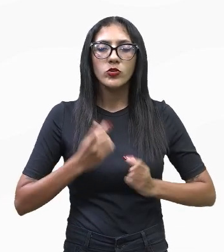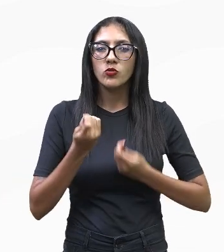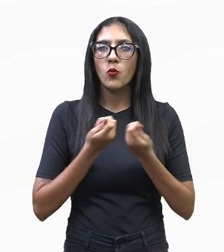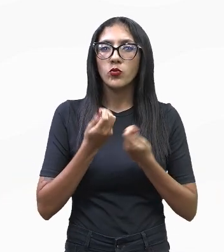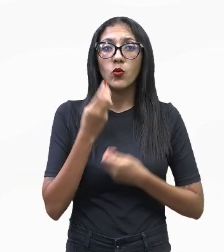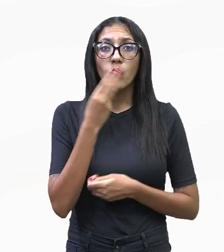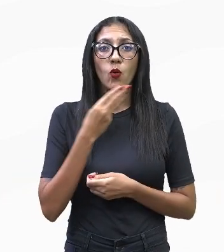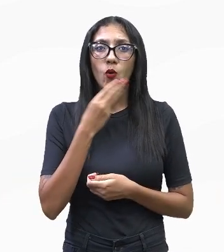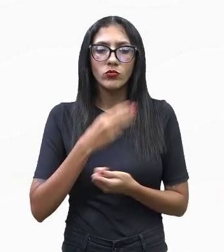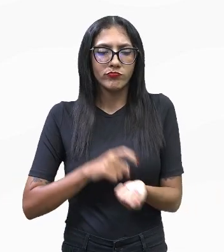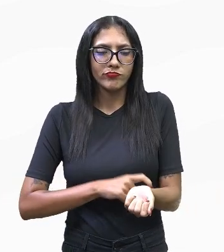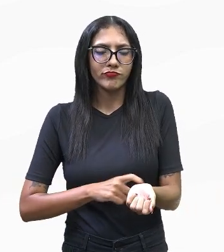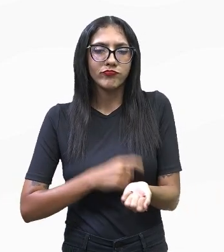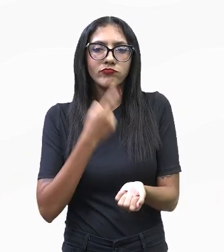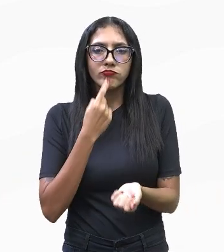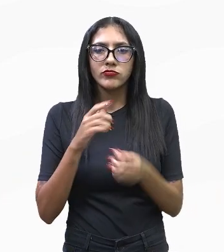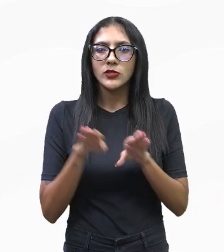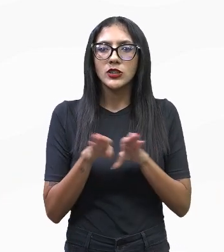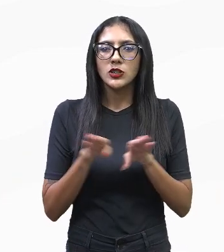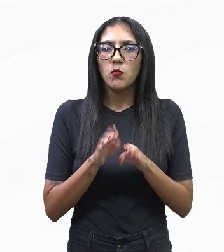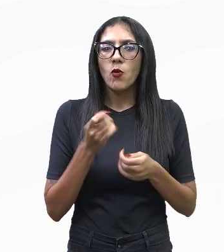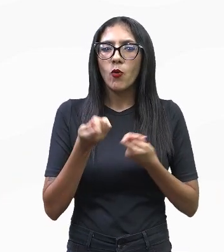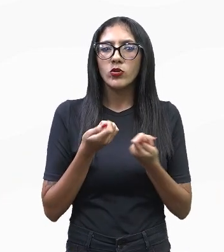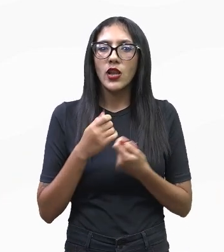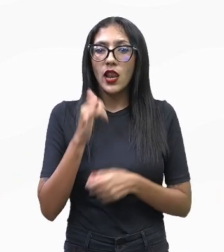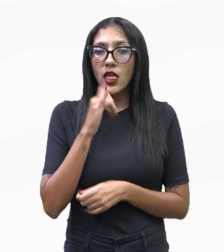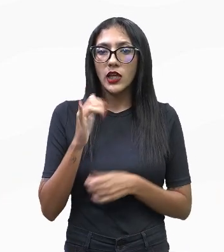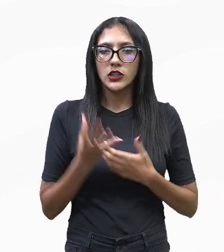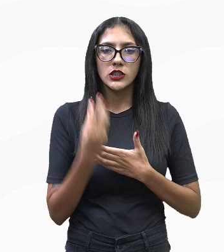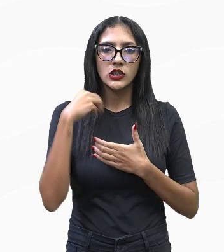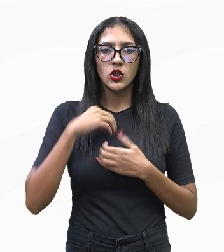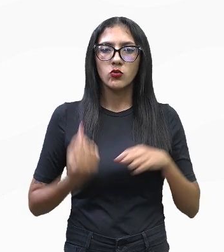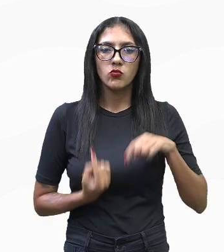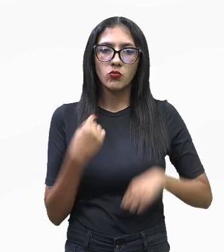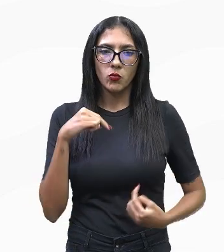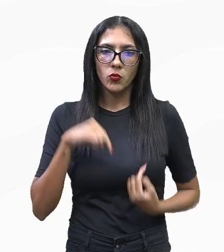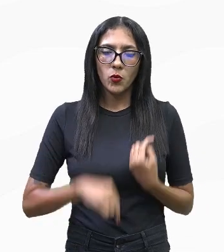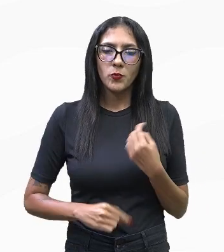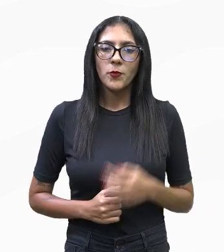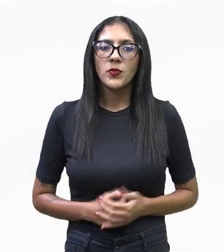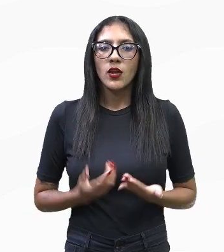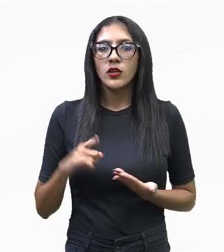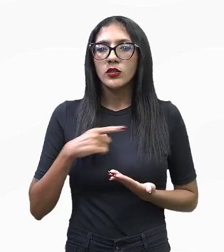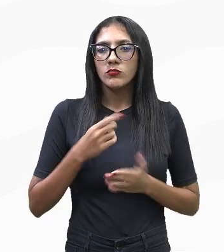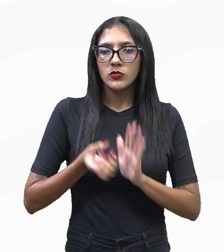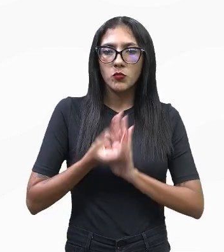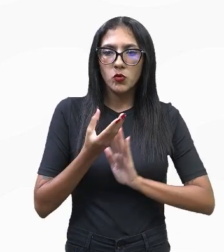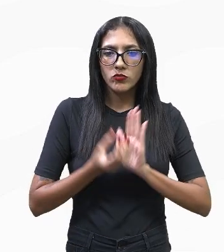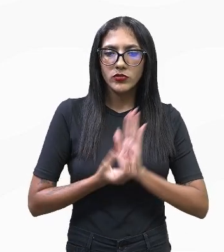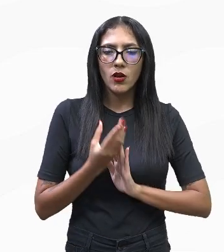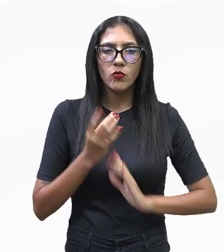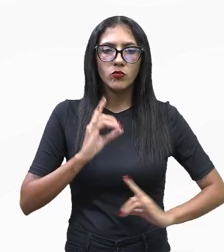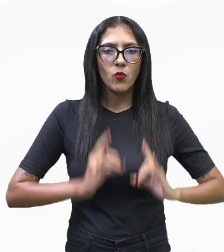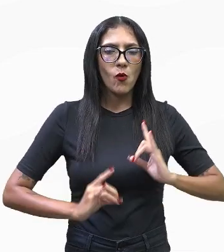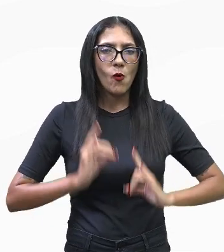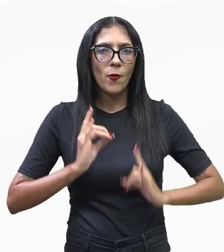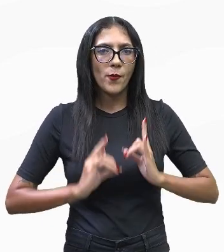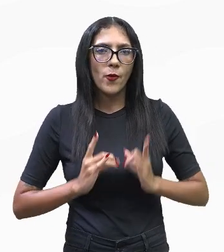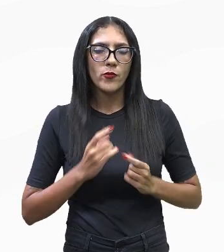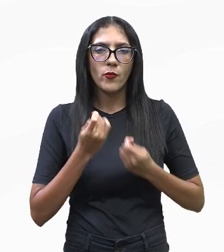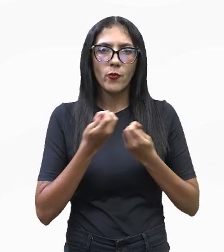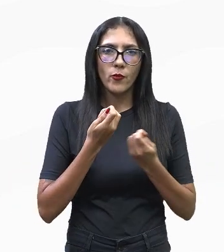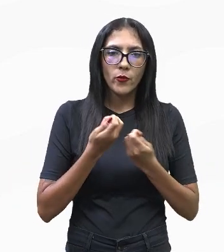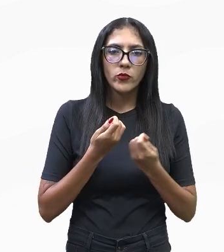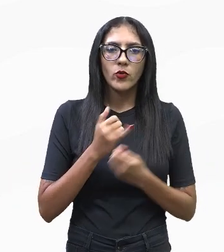do sangue e garante energia para o organismo. Então, aí essa produção de insulina tem tudo a ver com a metabolização do